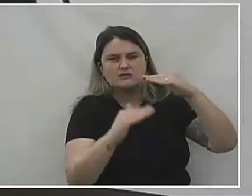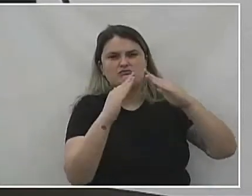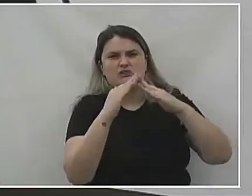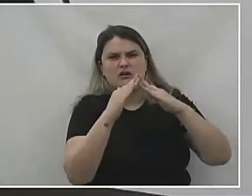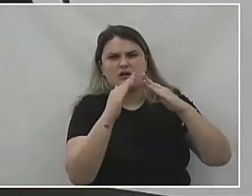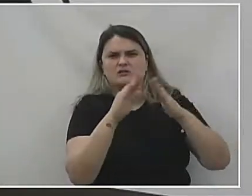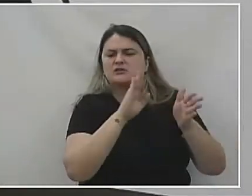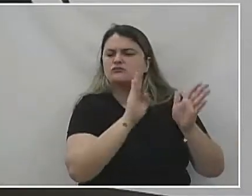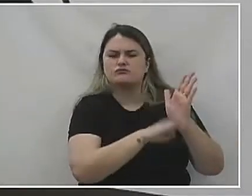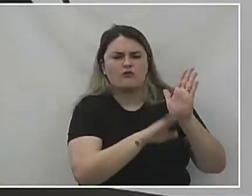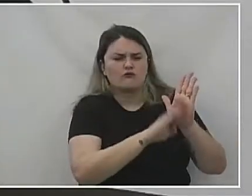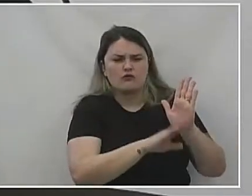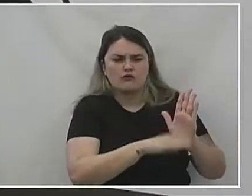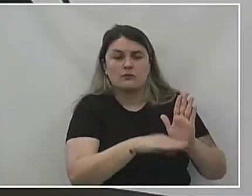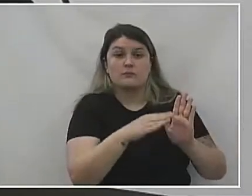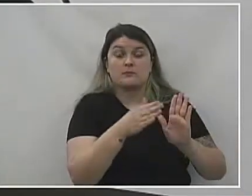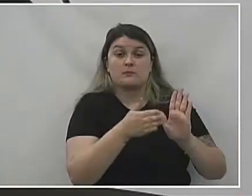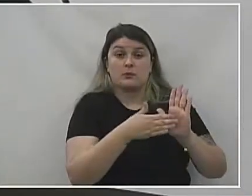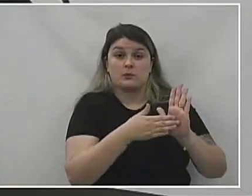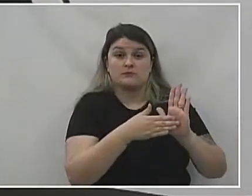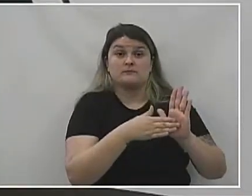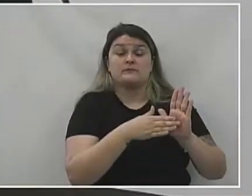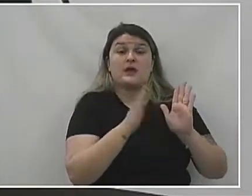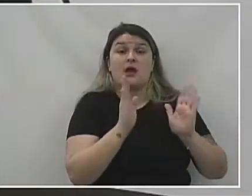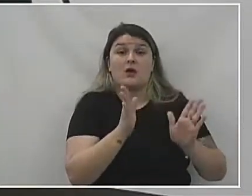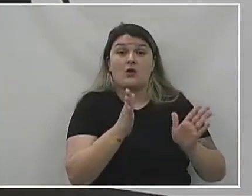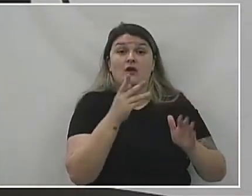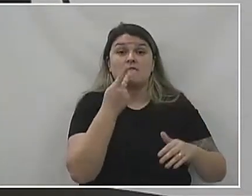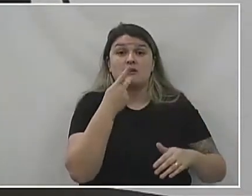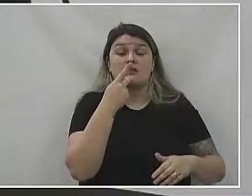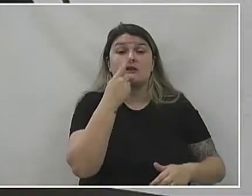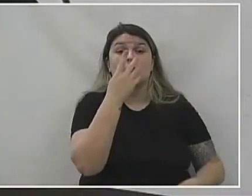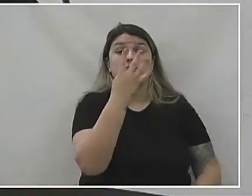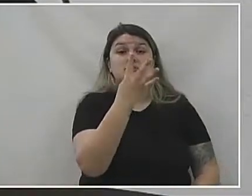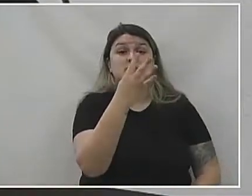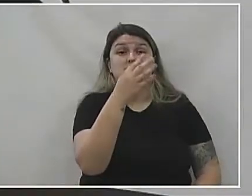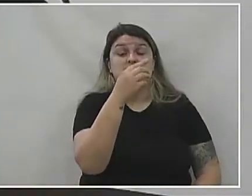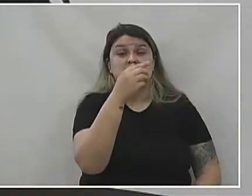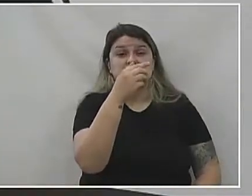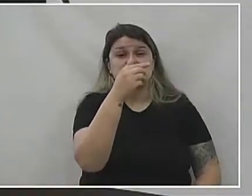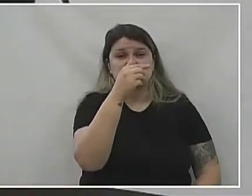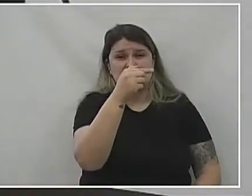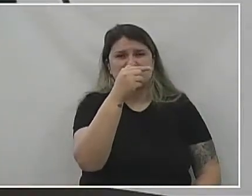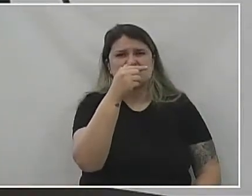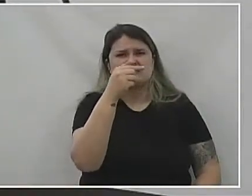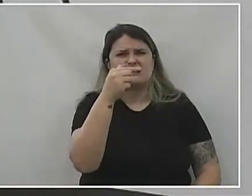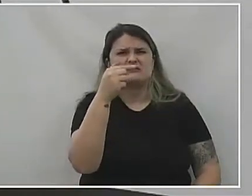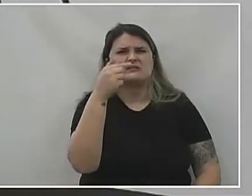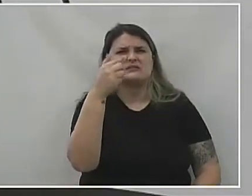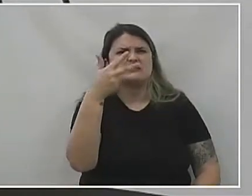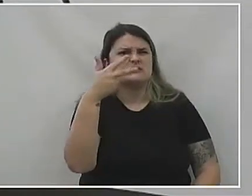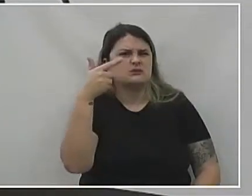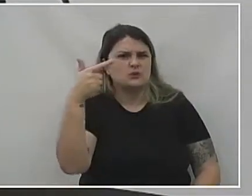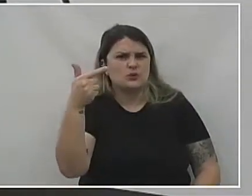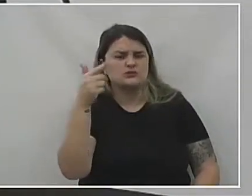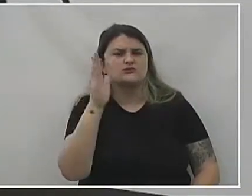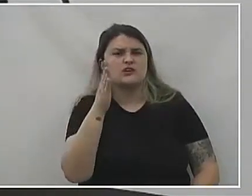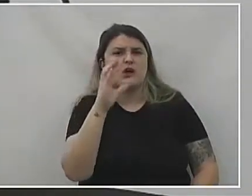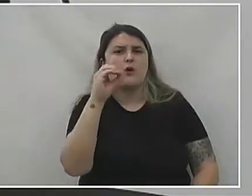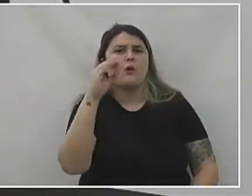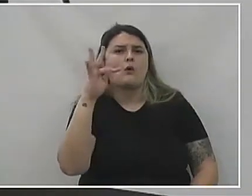propostas tá agora se fala assim na cota 747 82 que já era a cota do plano anterior